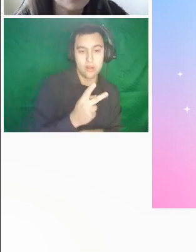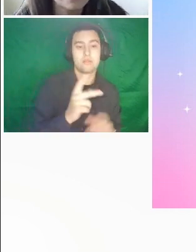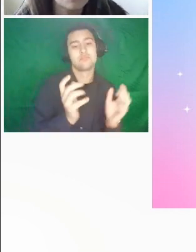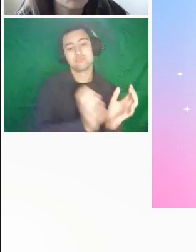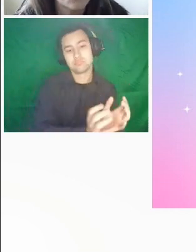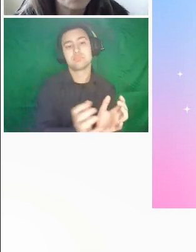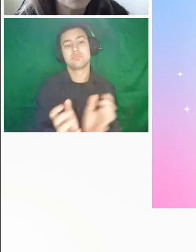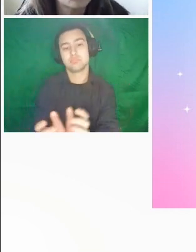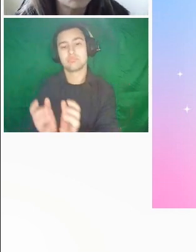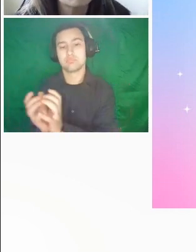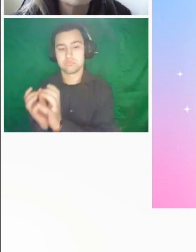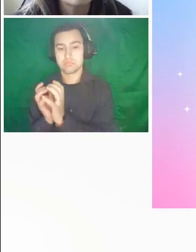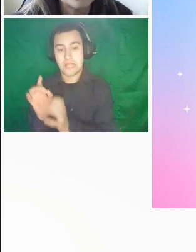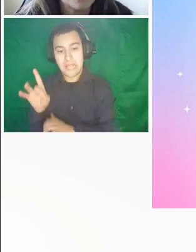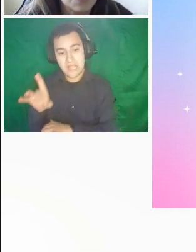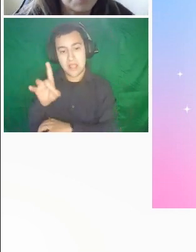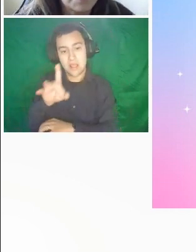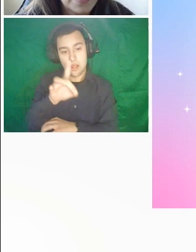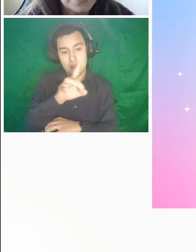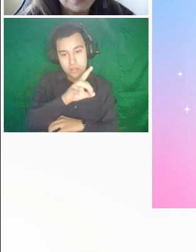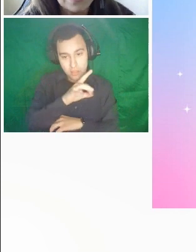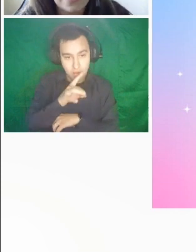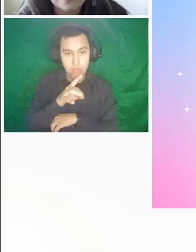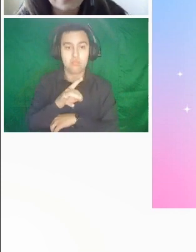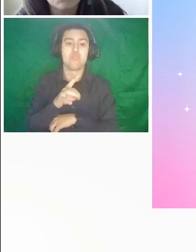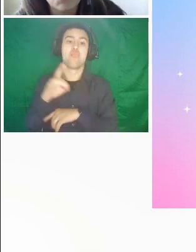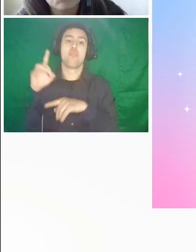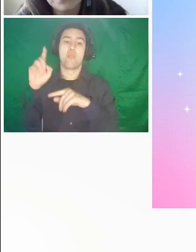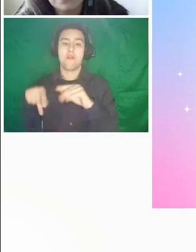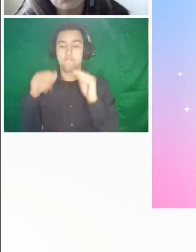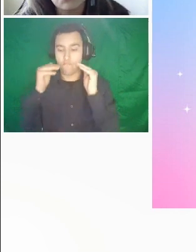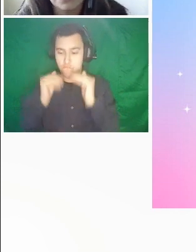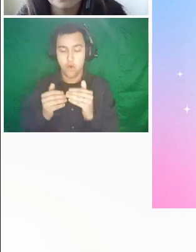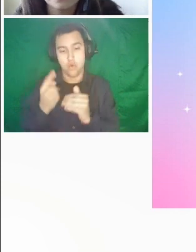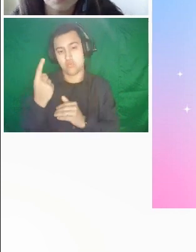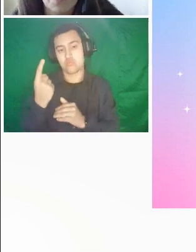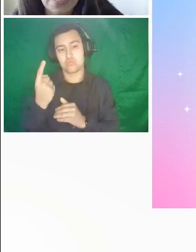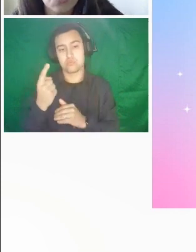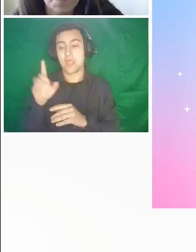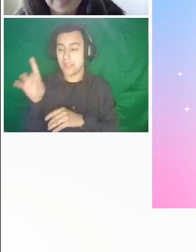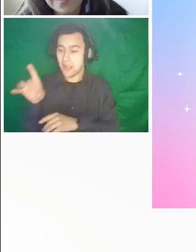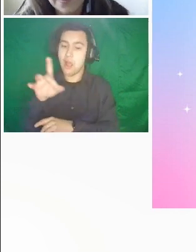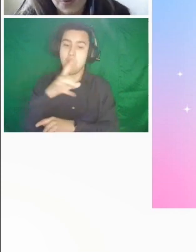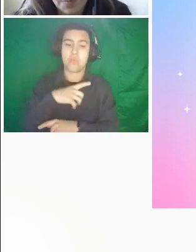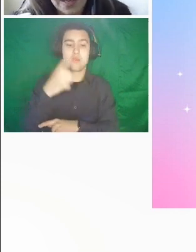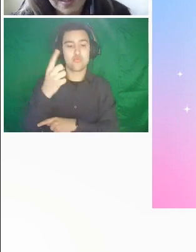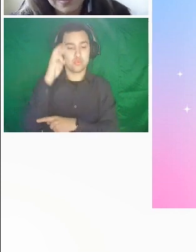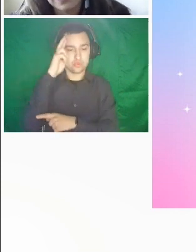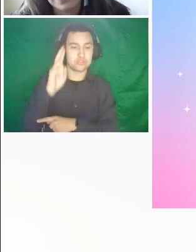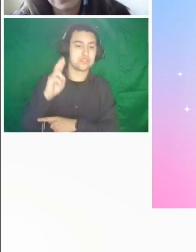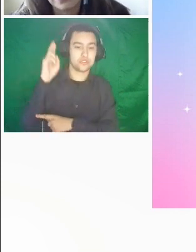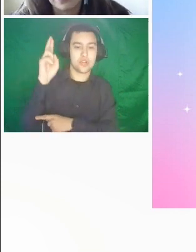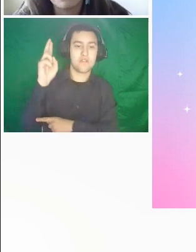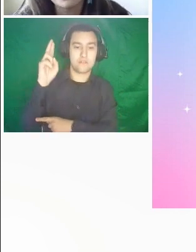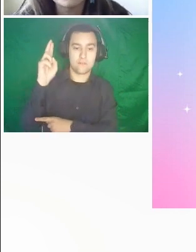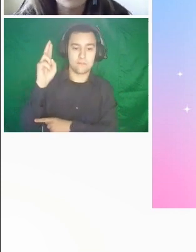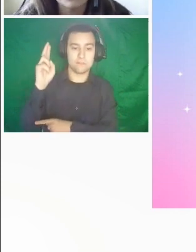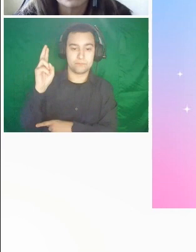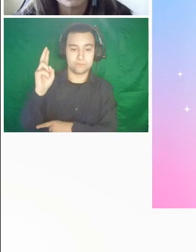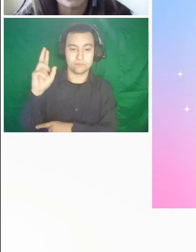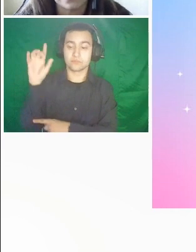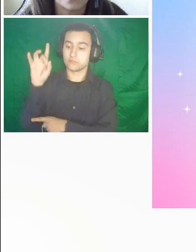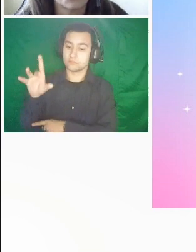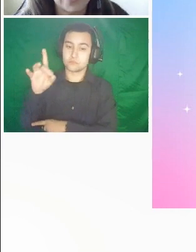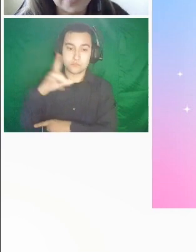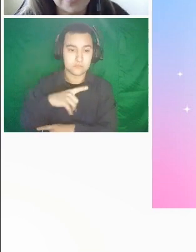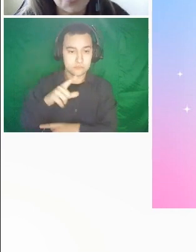assim vai indo cada um formando um silo E aí o conceito de organização ágil passa por uma eh revisão